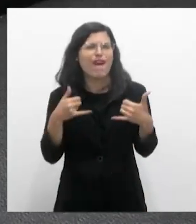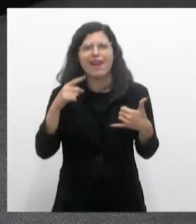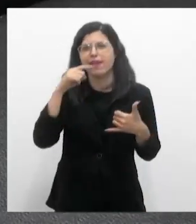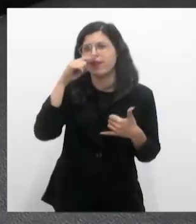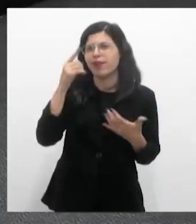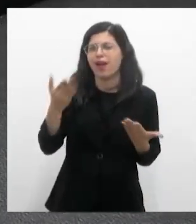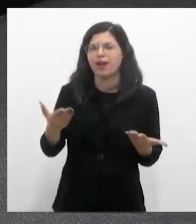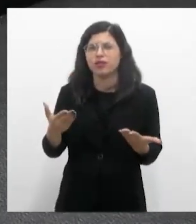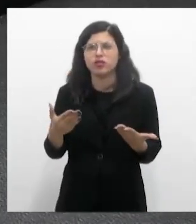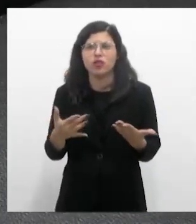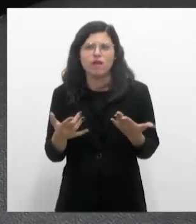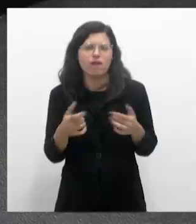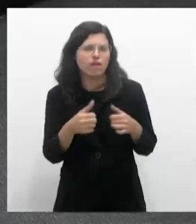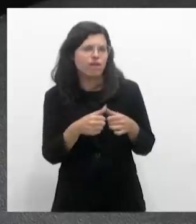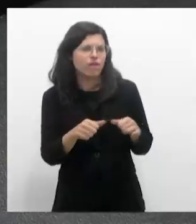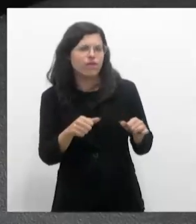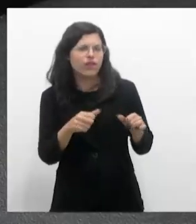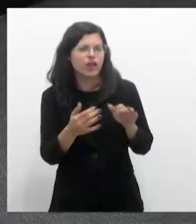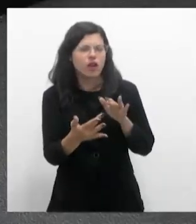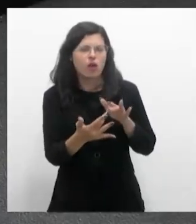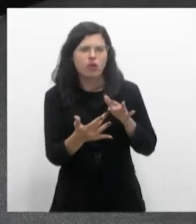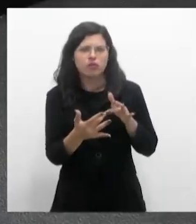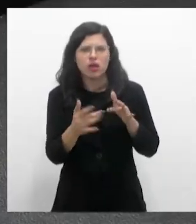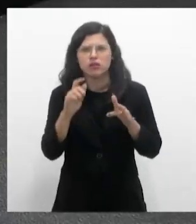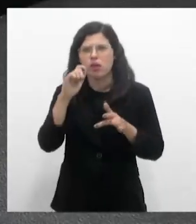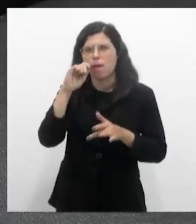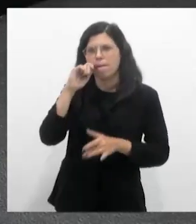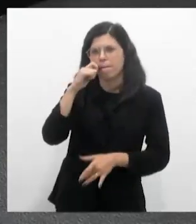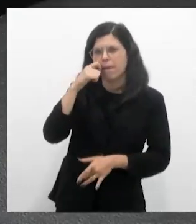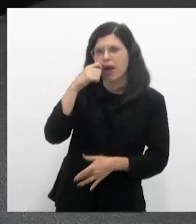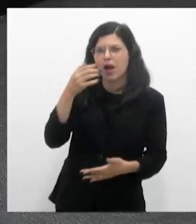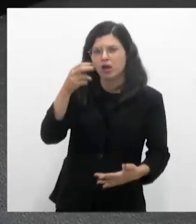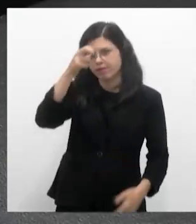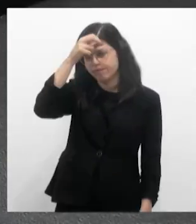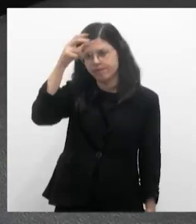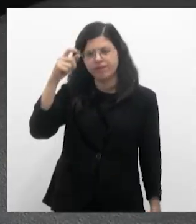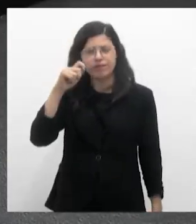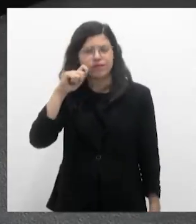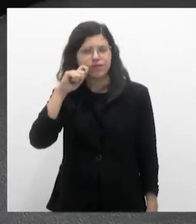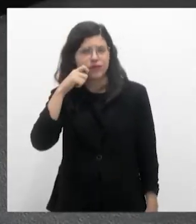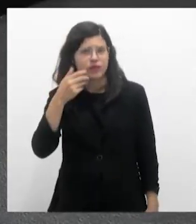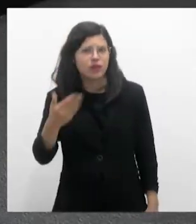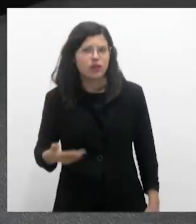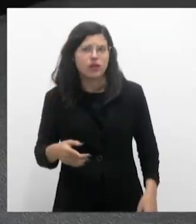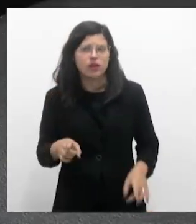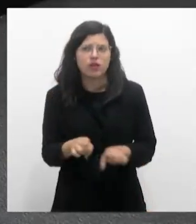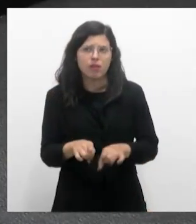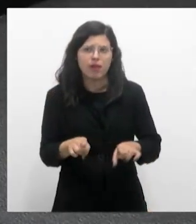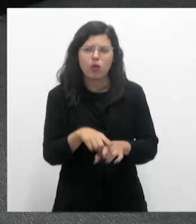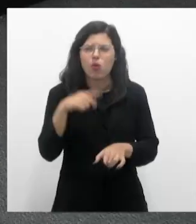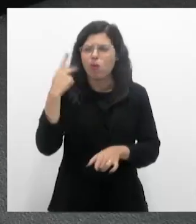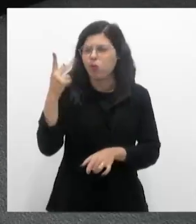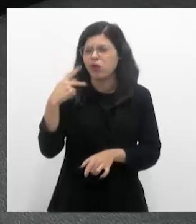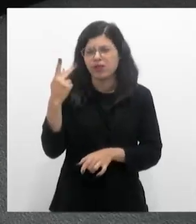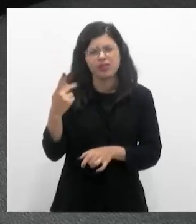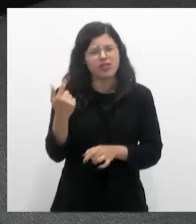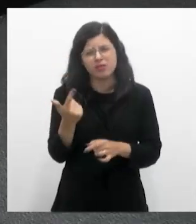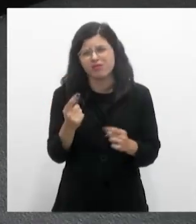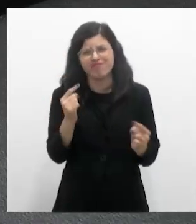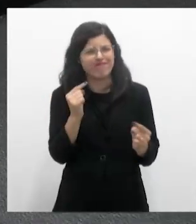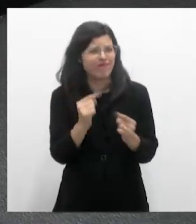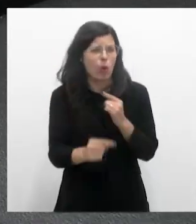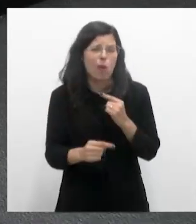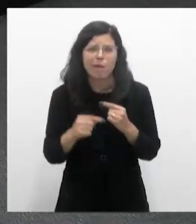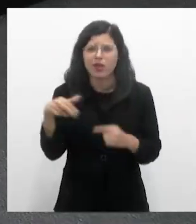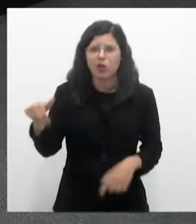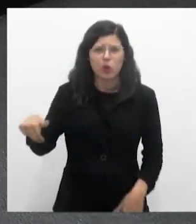Eduardo Paes, se miscui com lideranças políticas que em nada tem a ver com o Norte e Noroeste, que nada tem